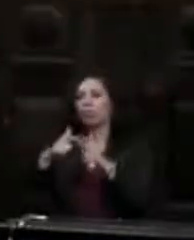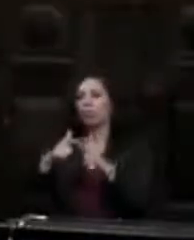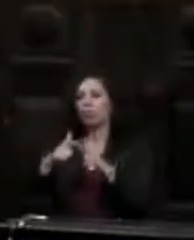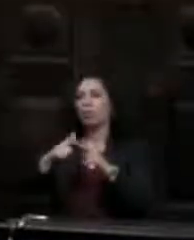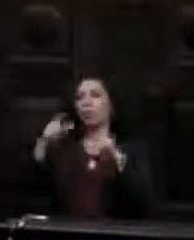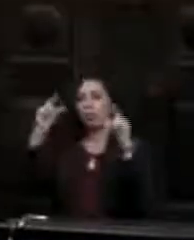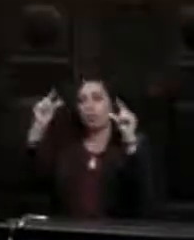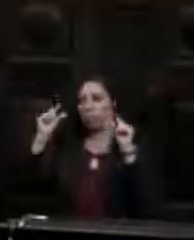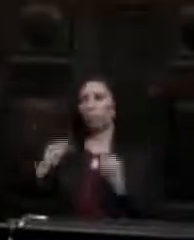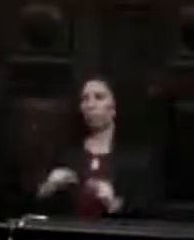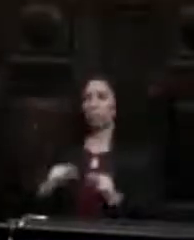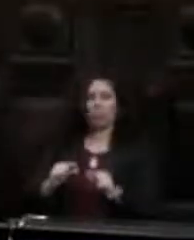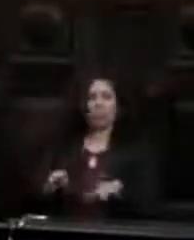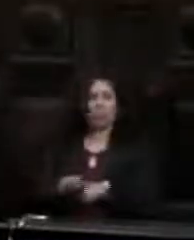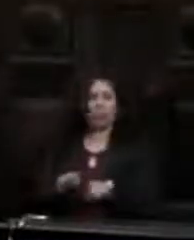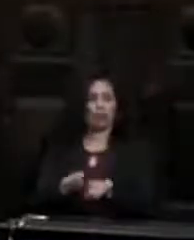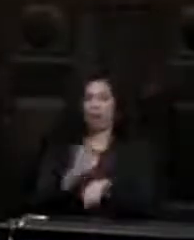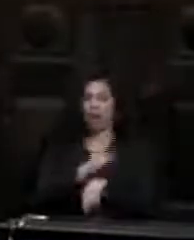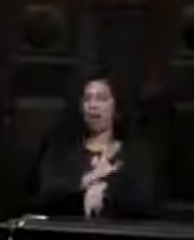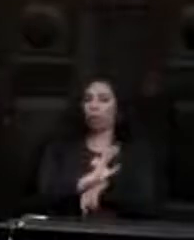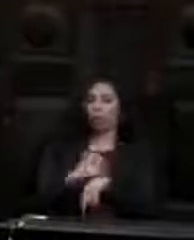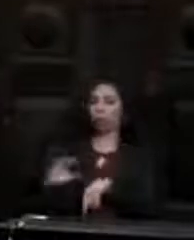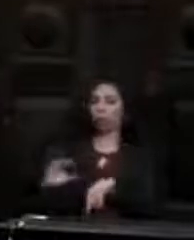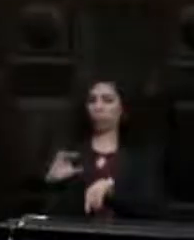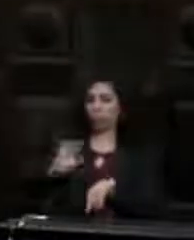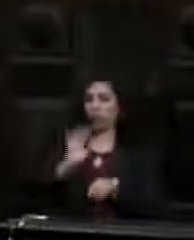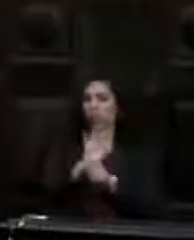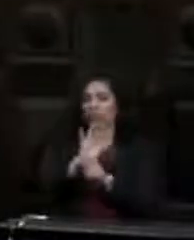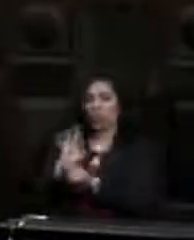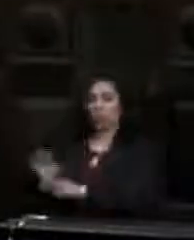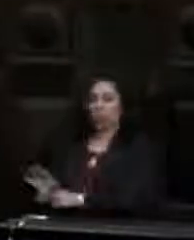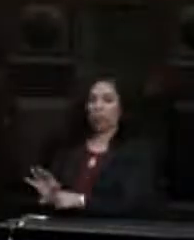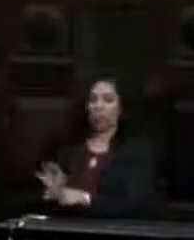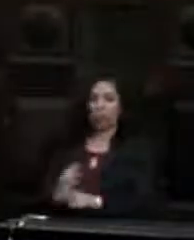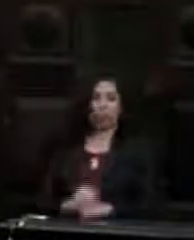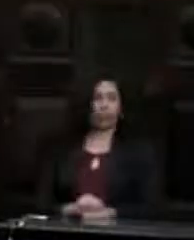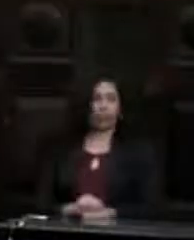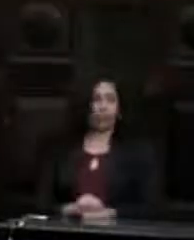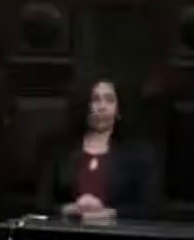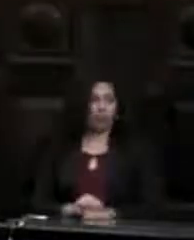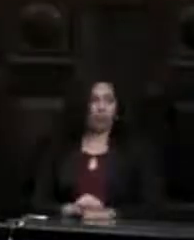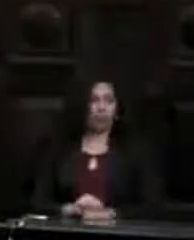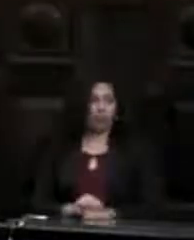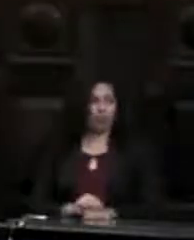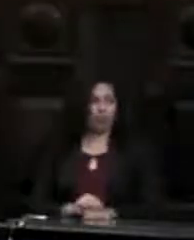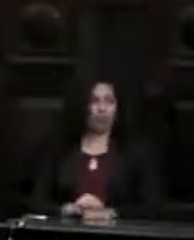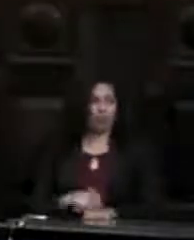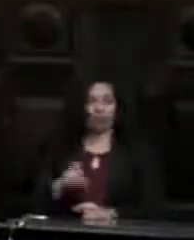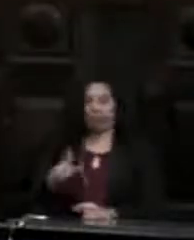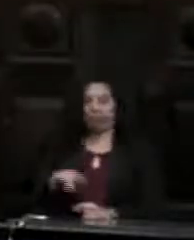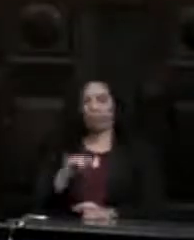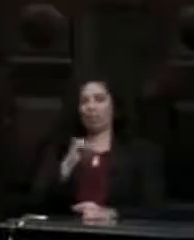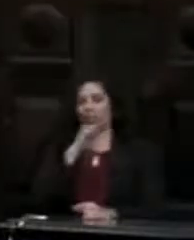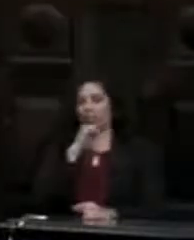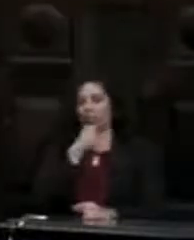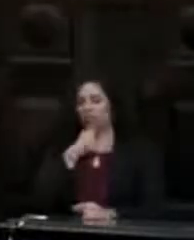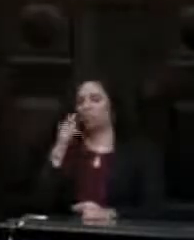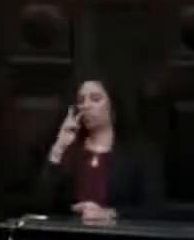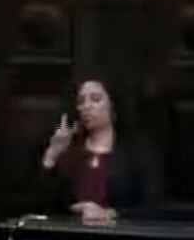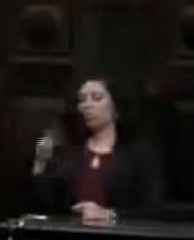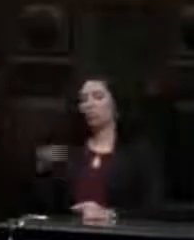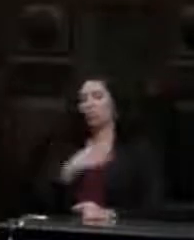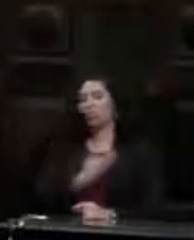fazer a cultura, para dar a cultura para todos. Então, é lamentável que o governo não tenha